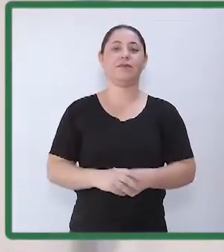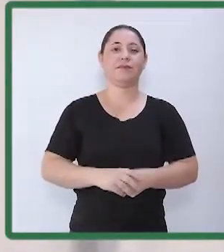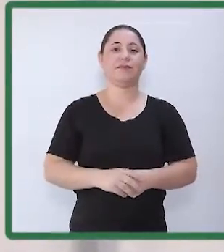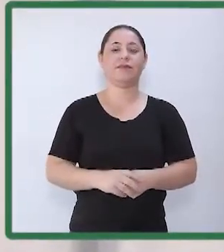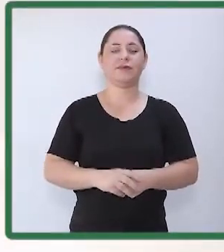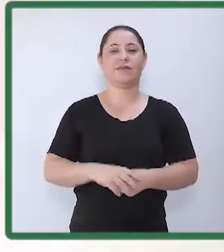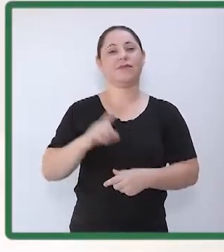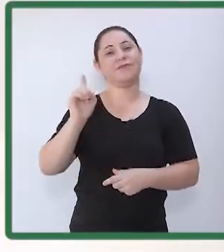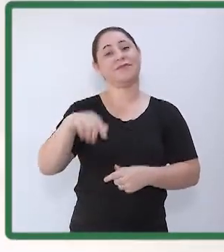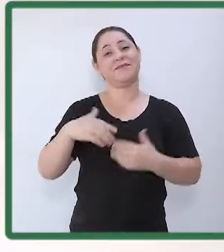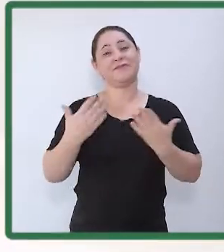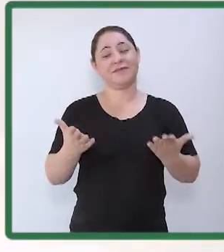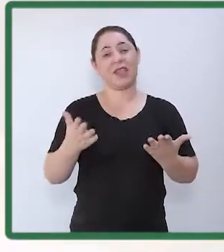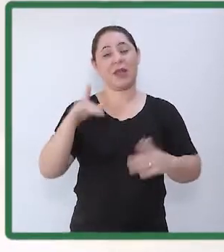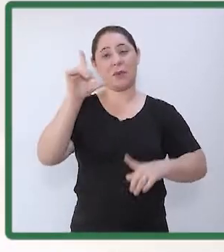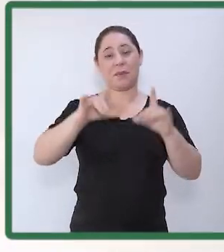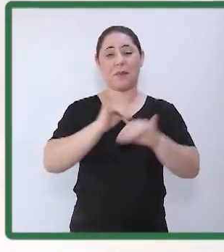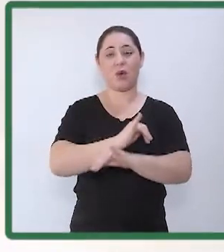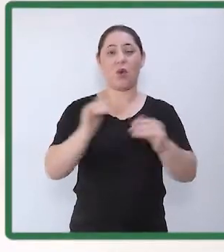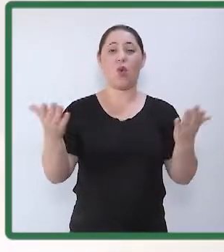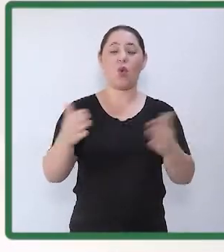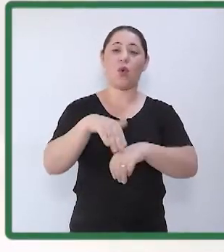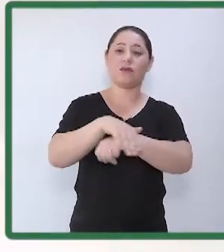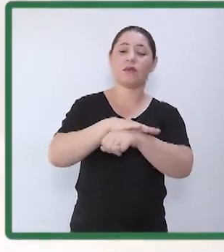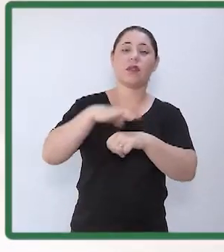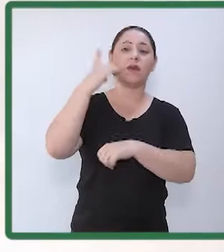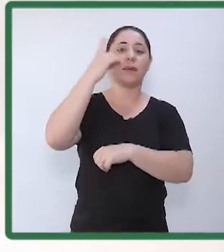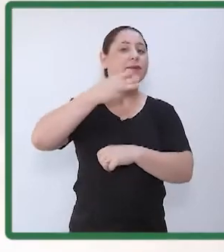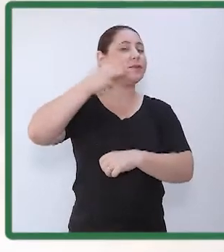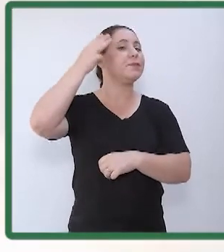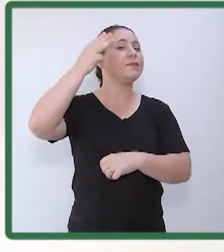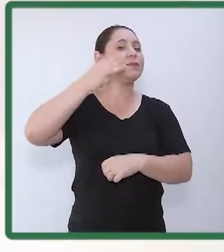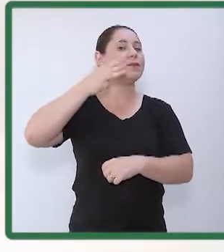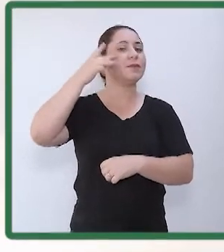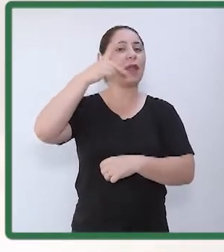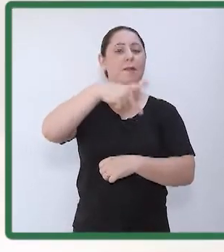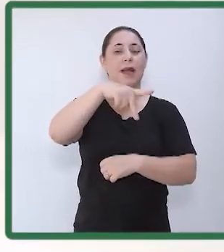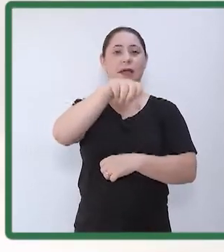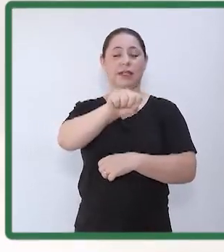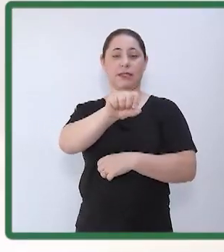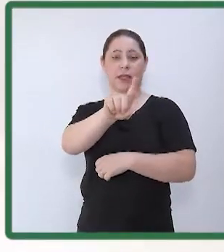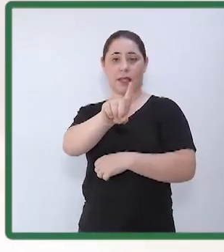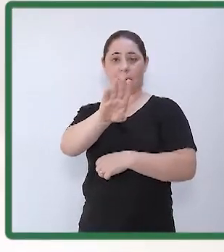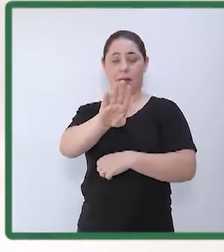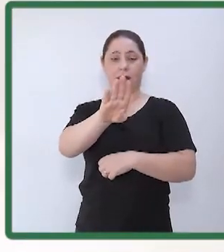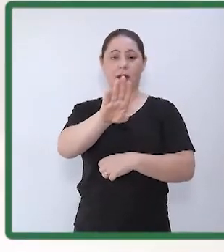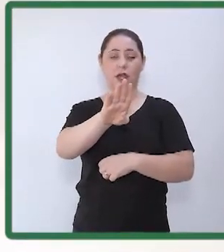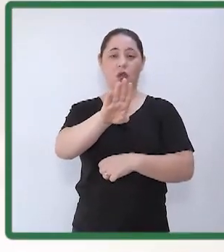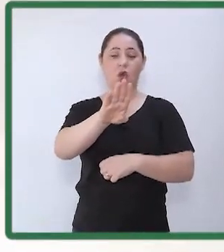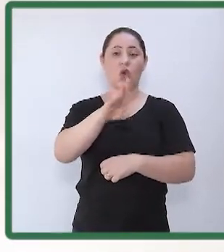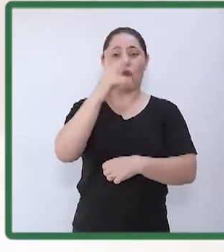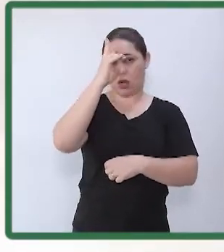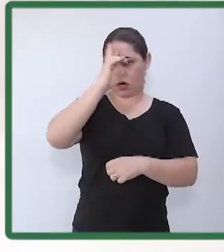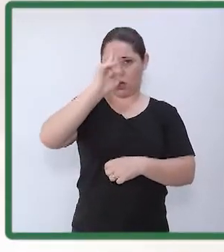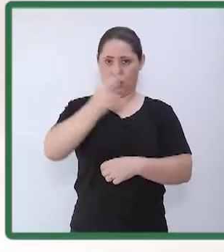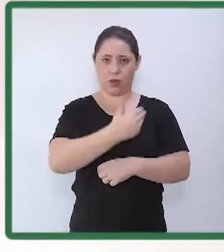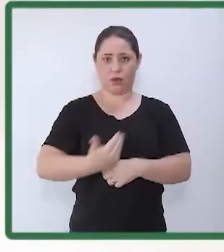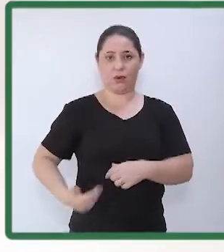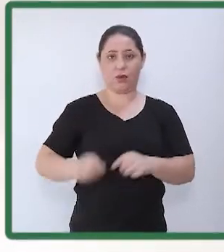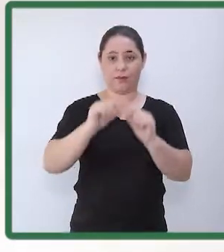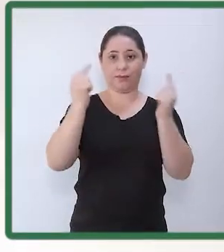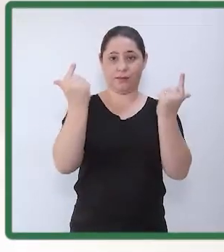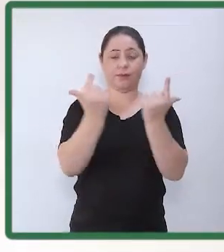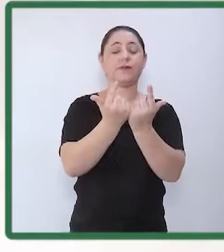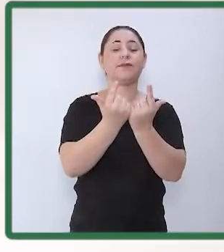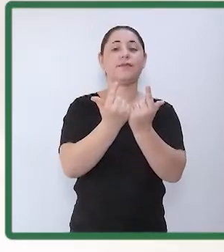Sul. É isso, gente. No programa de hoje eu conversei com a deputada Mara Caseiro, do PSDB, atual líder do